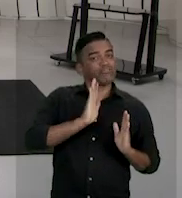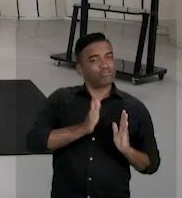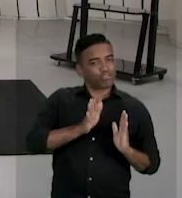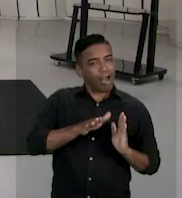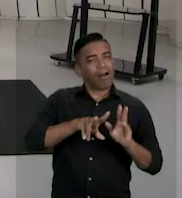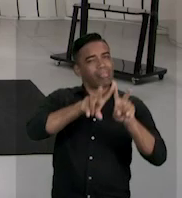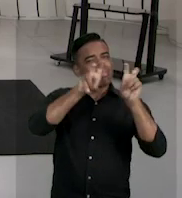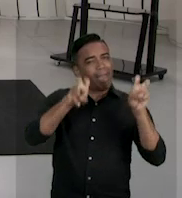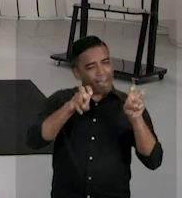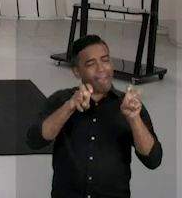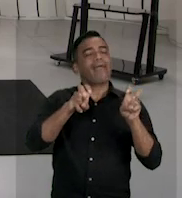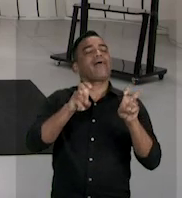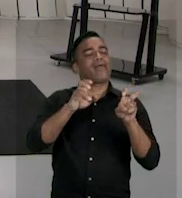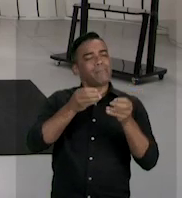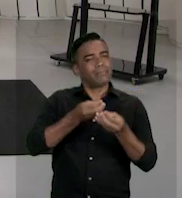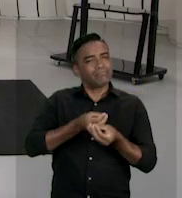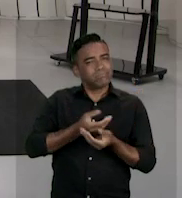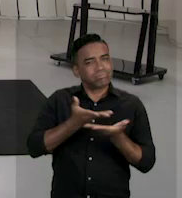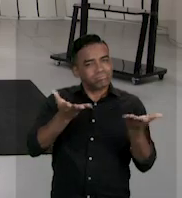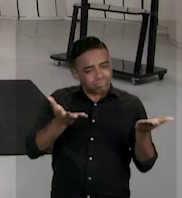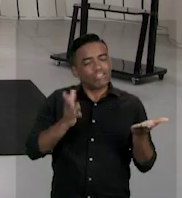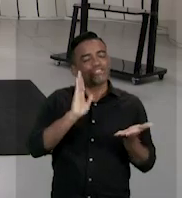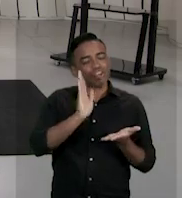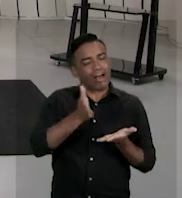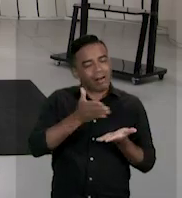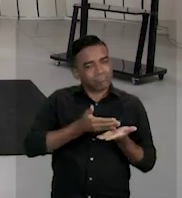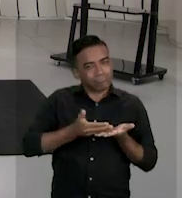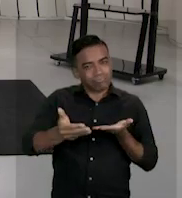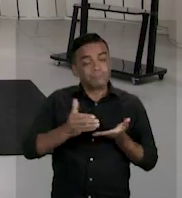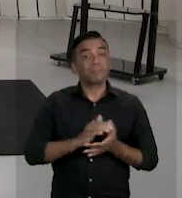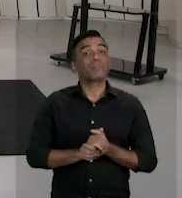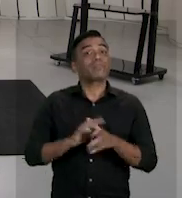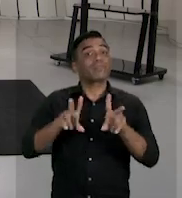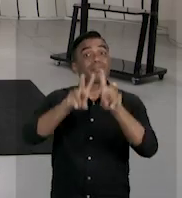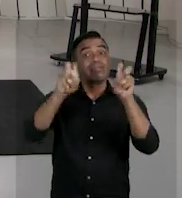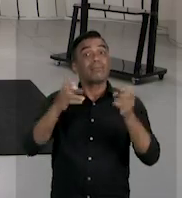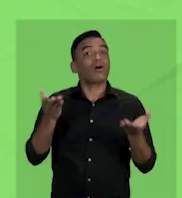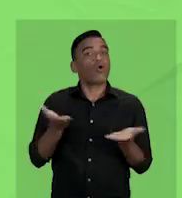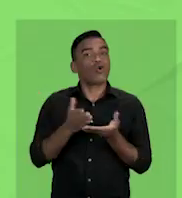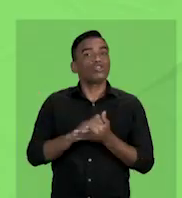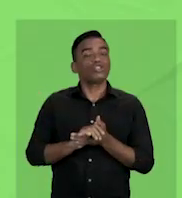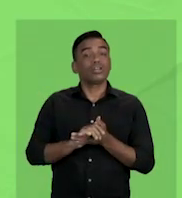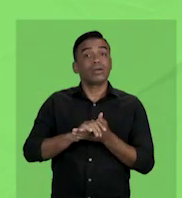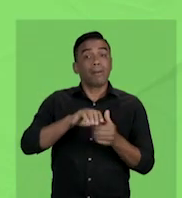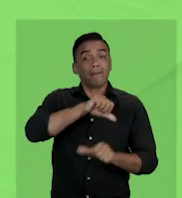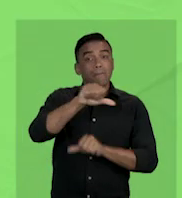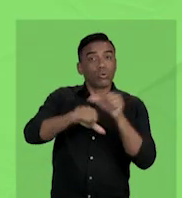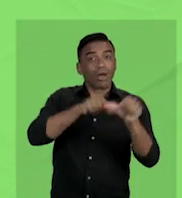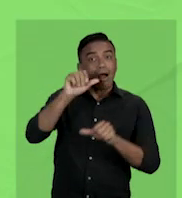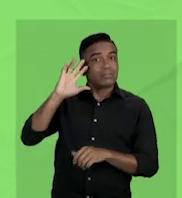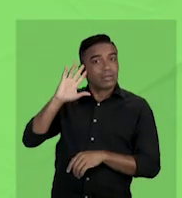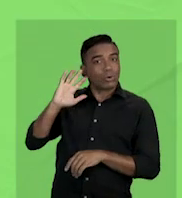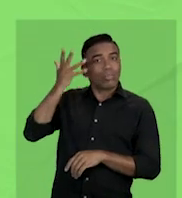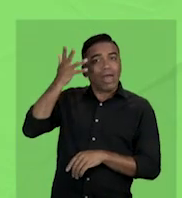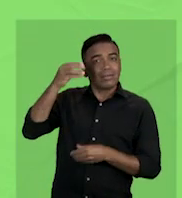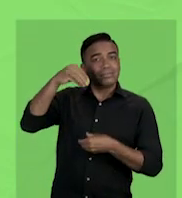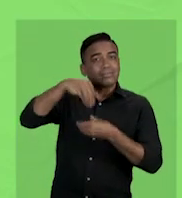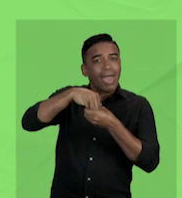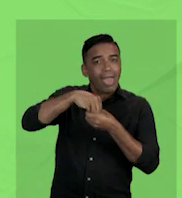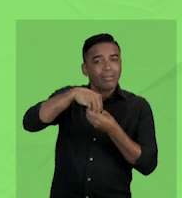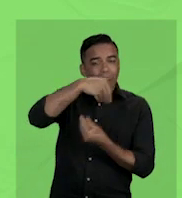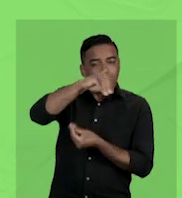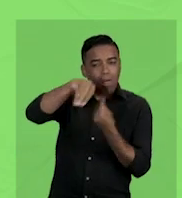pouquinho sobre o tema que vamos trabalhar aqui. Bom, o nosso tema de hoje é as mudanças provocadas pelo soluto, parte